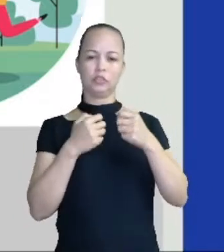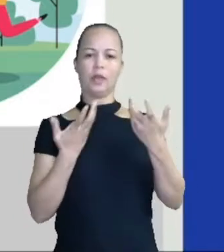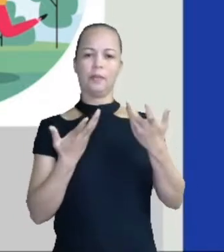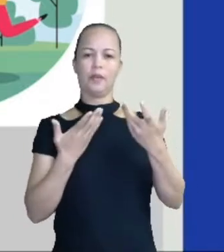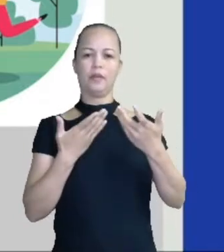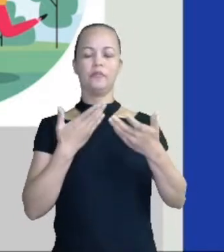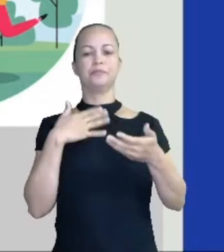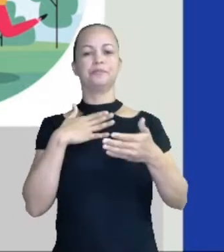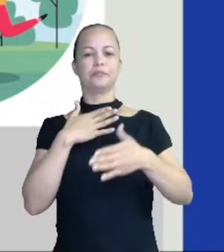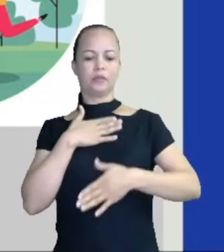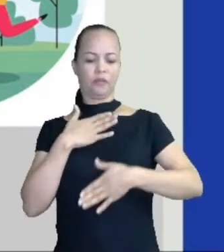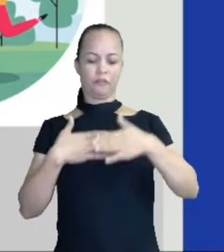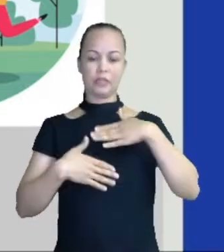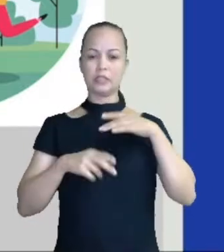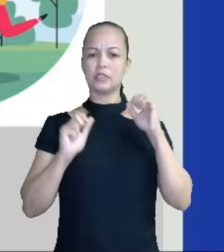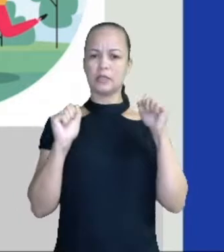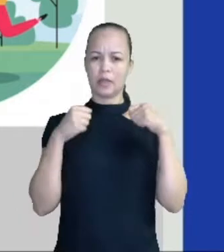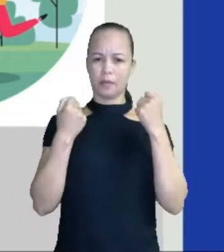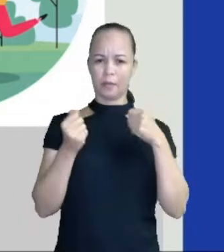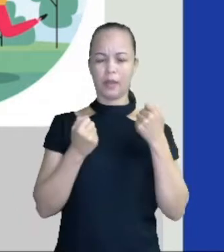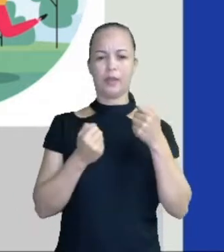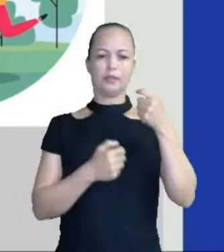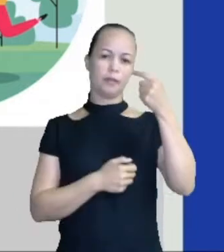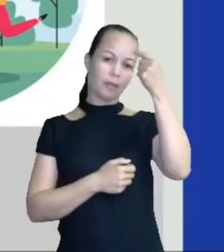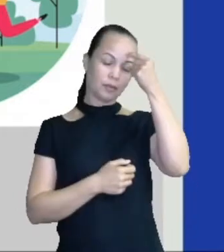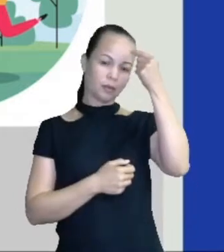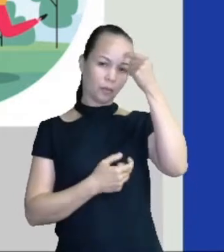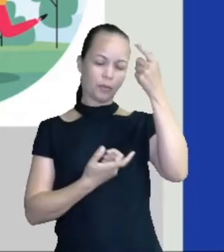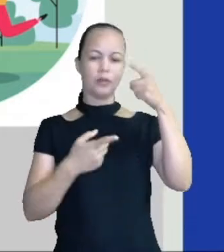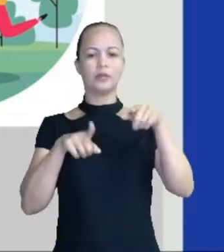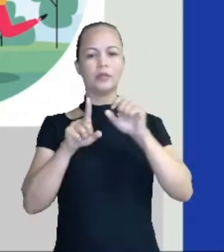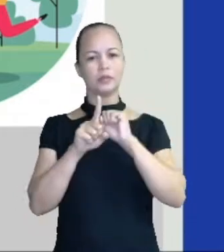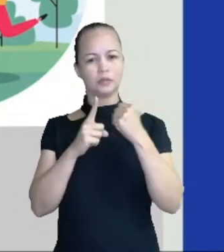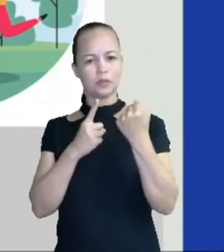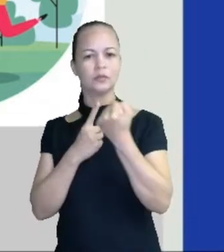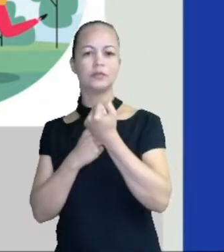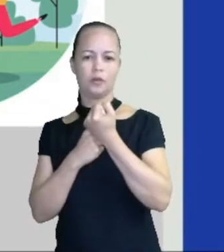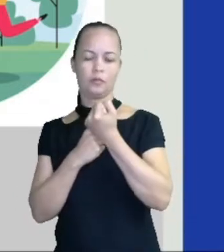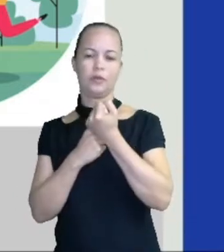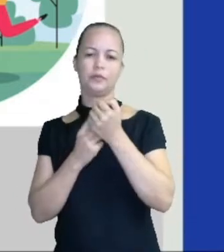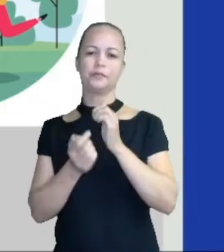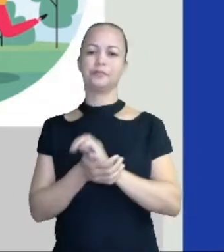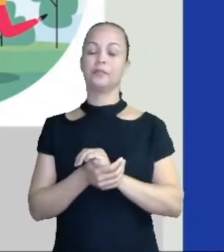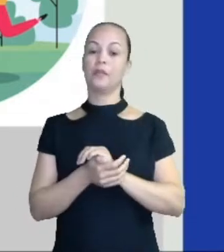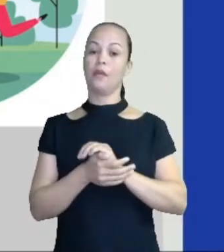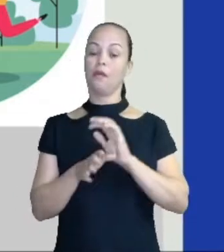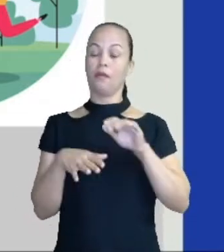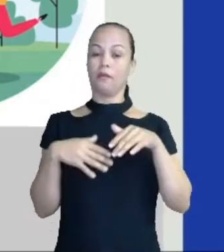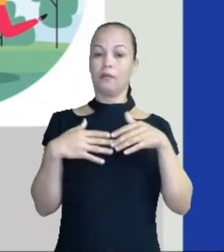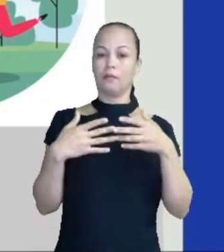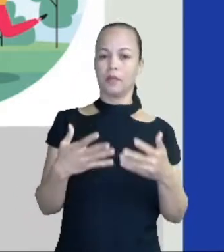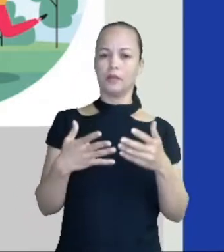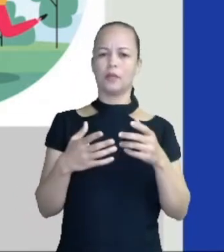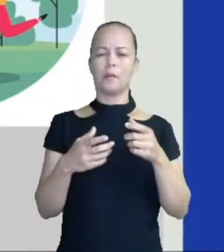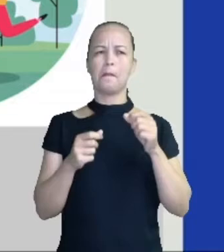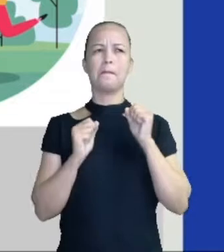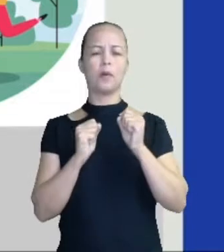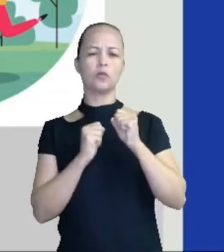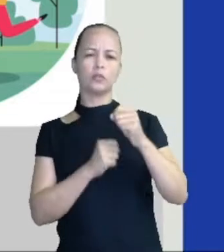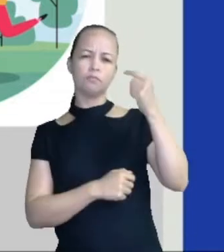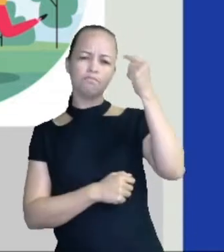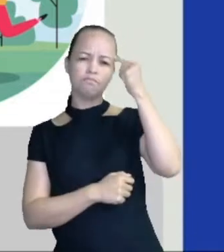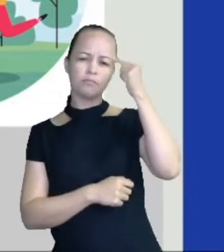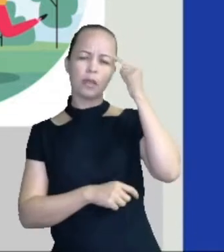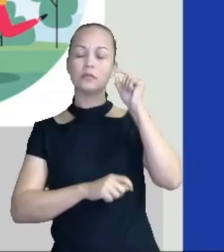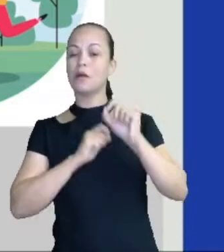fisicamente, mentalmente, assim também como socialmente, tá certo? Daí a gente já pode imaginar o seguinte: a gente